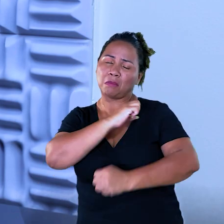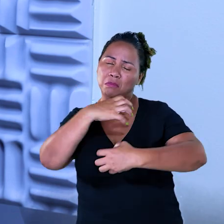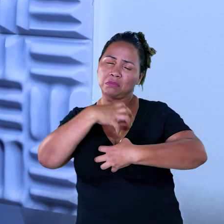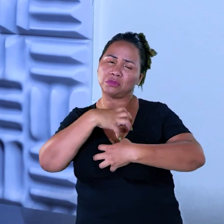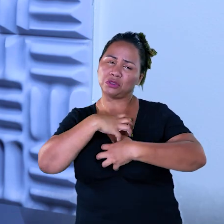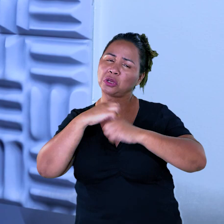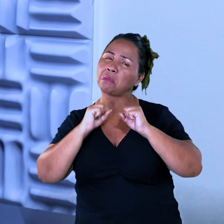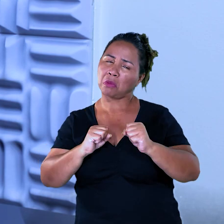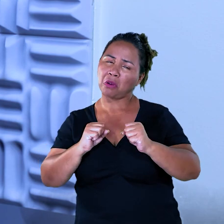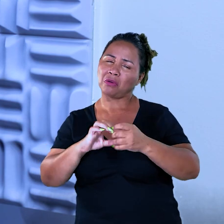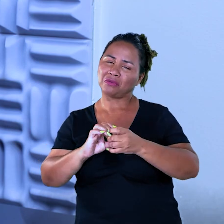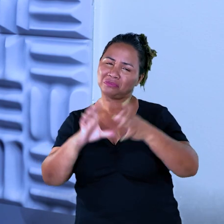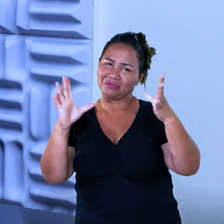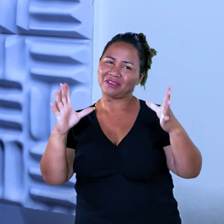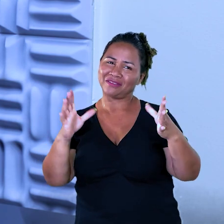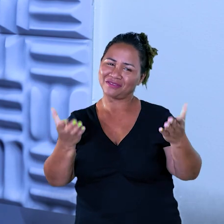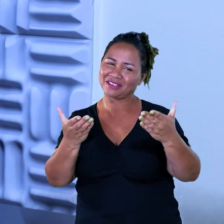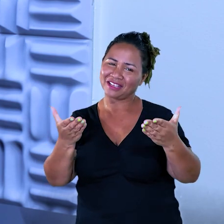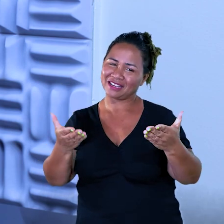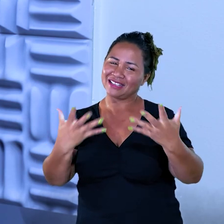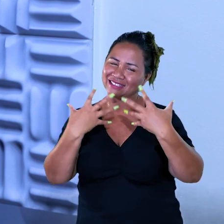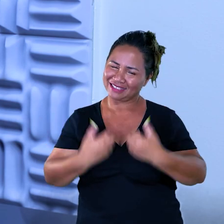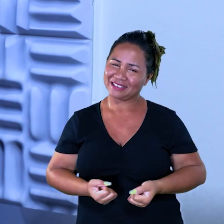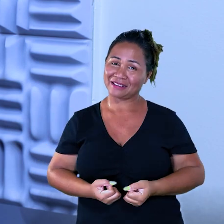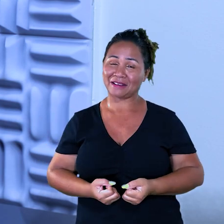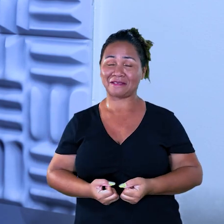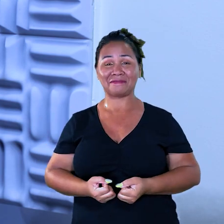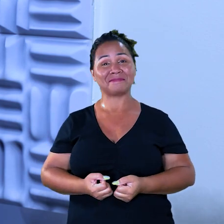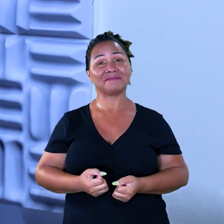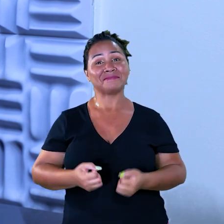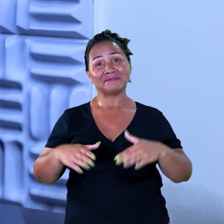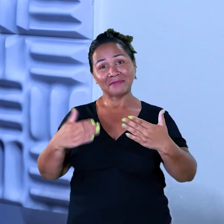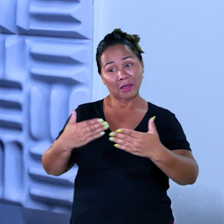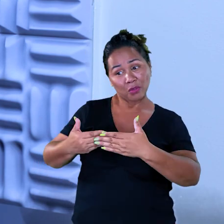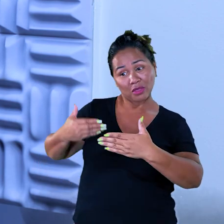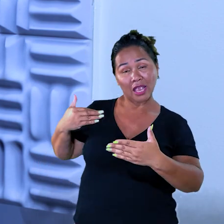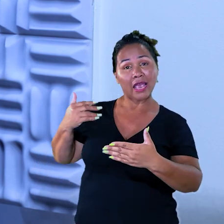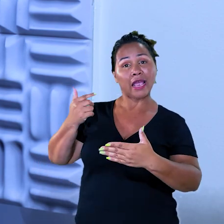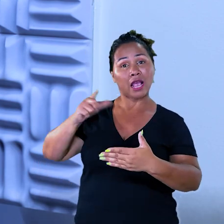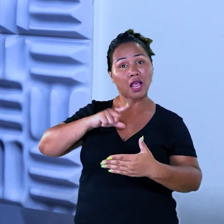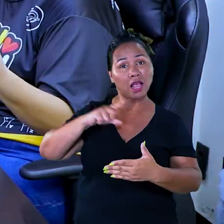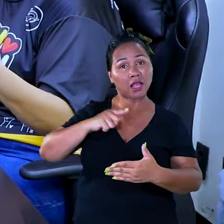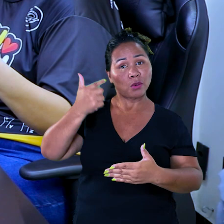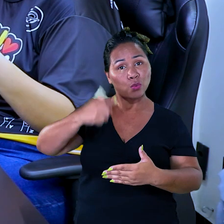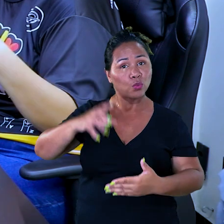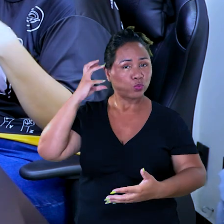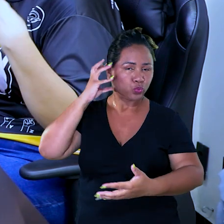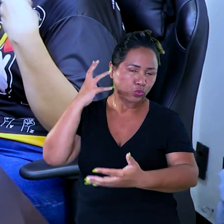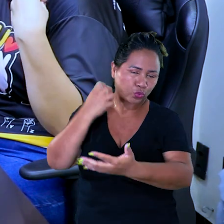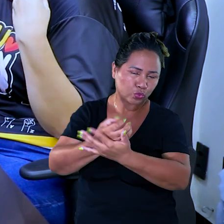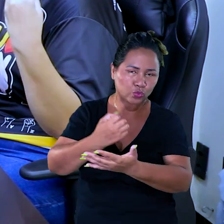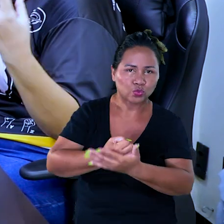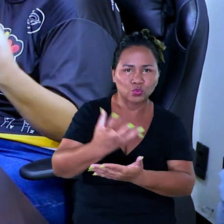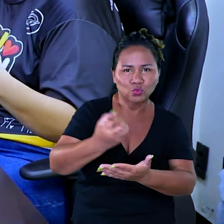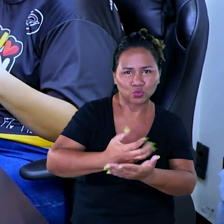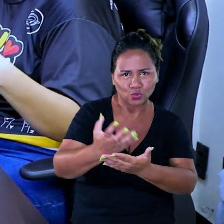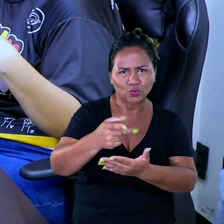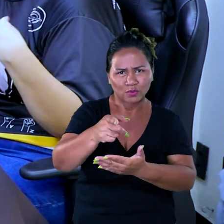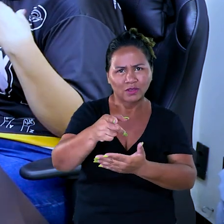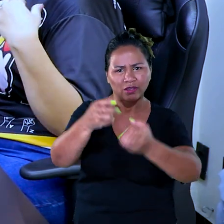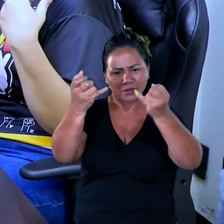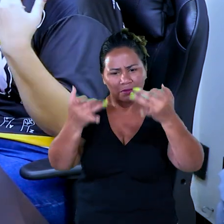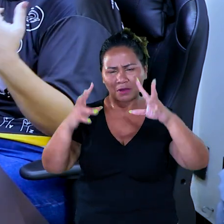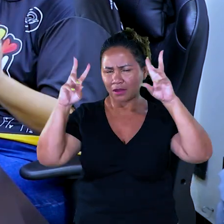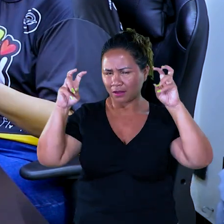muito aqui da surdo-cegueira, para muitos de vocês já compreenderem esses contextos, sabem que precisa de uma relação, de uma